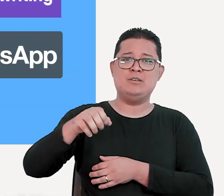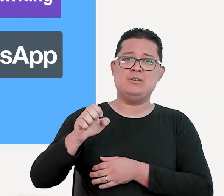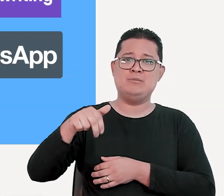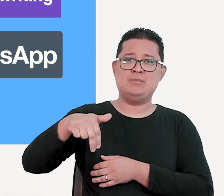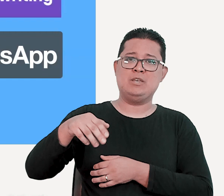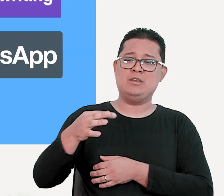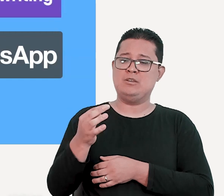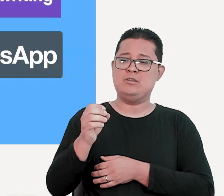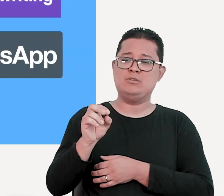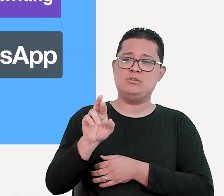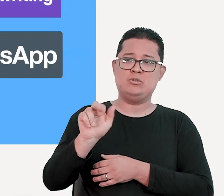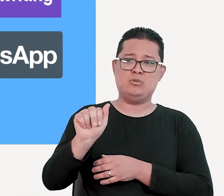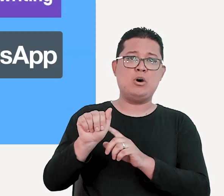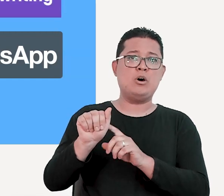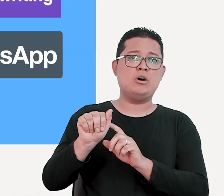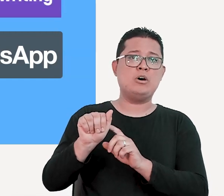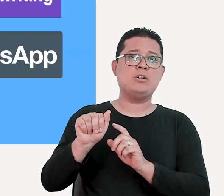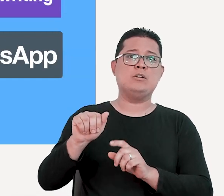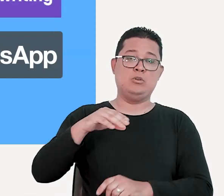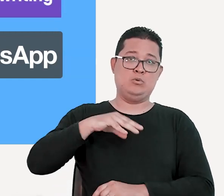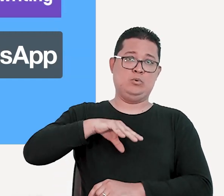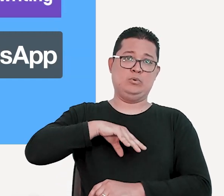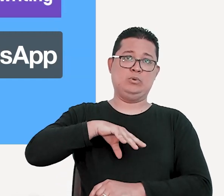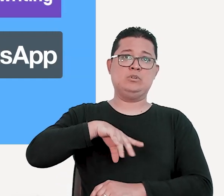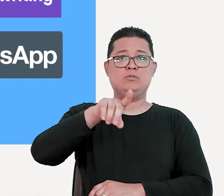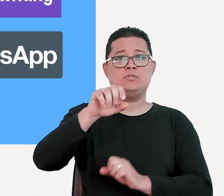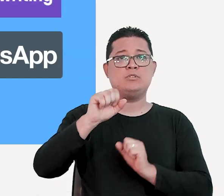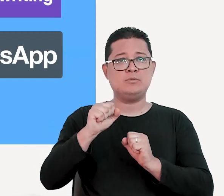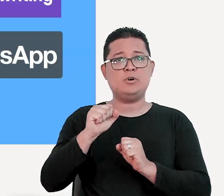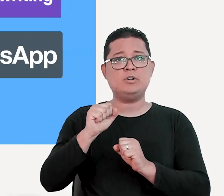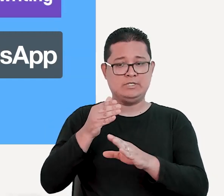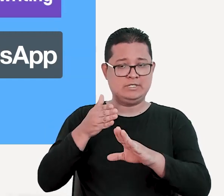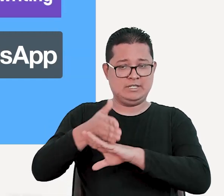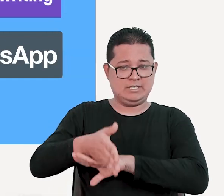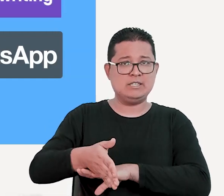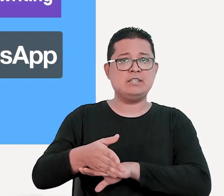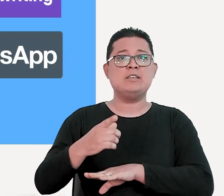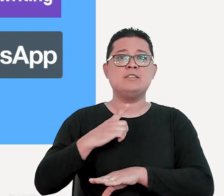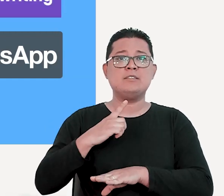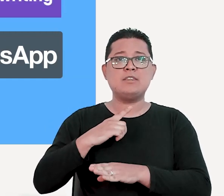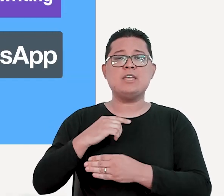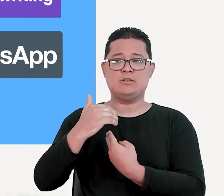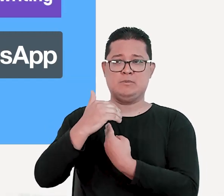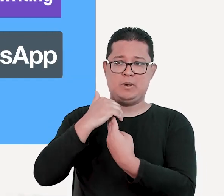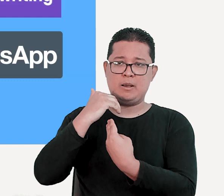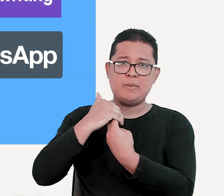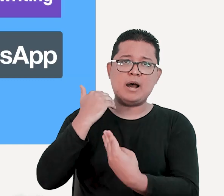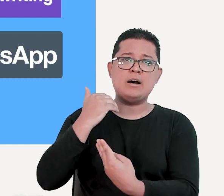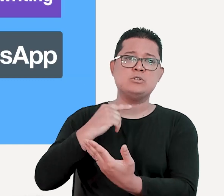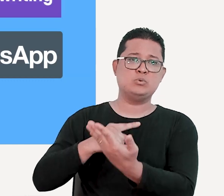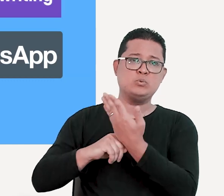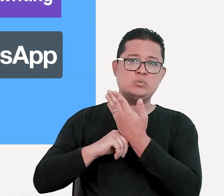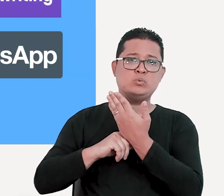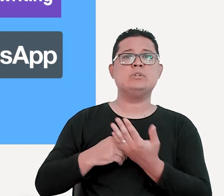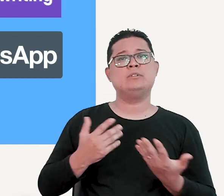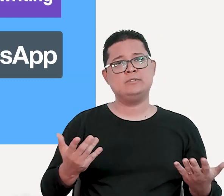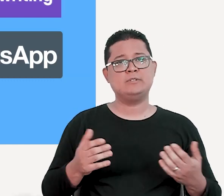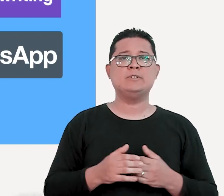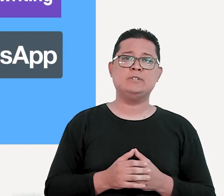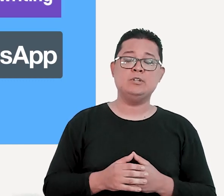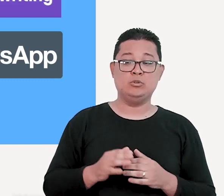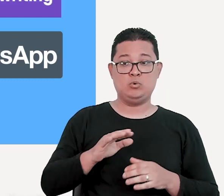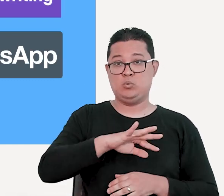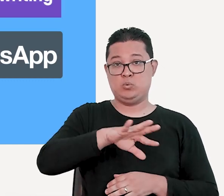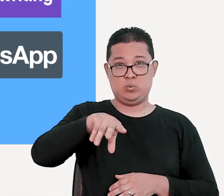em português. Agora, em inglês, eu faço parte de alguns grupos do LinkedIn, que aí nesses grupos do LinkedIn eles trocam